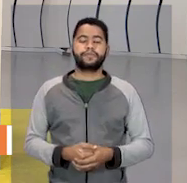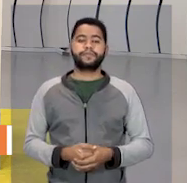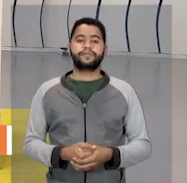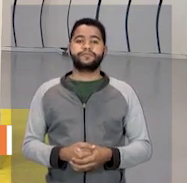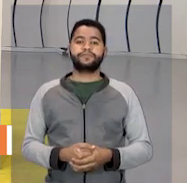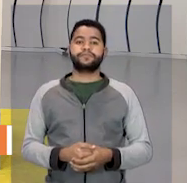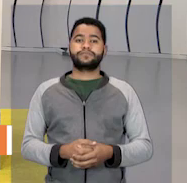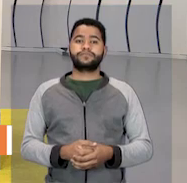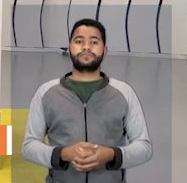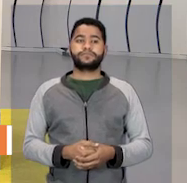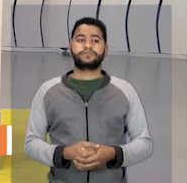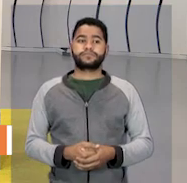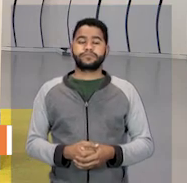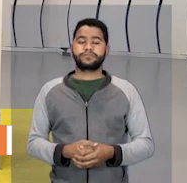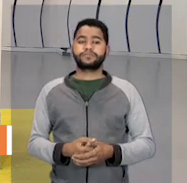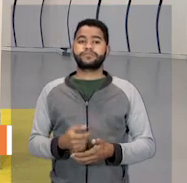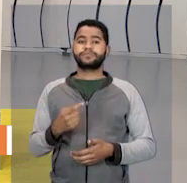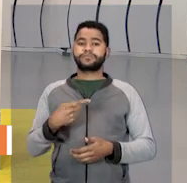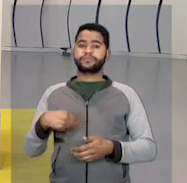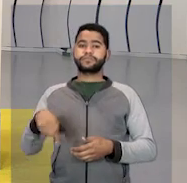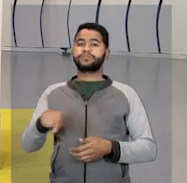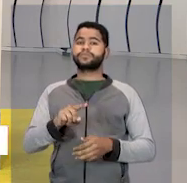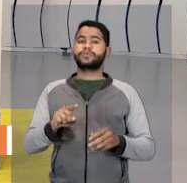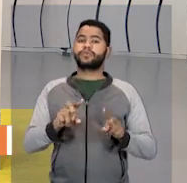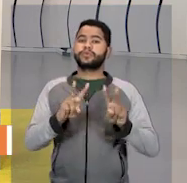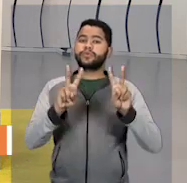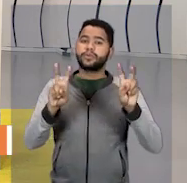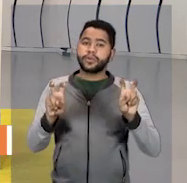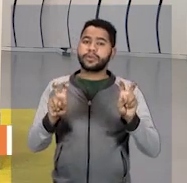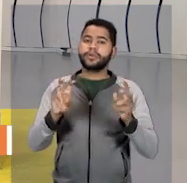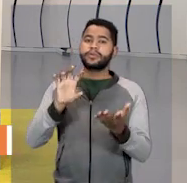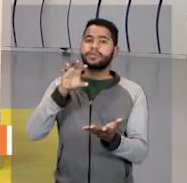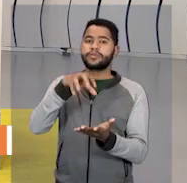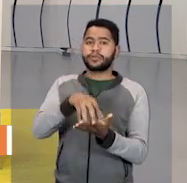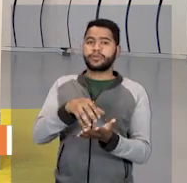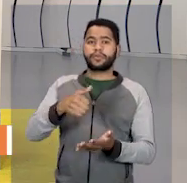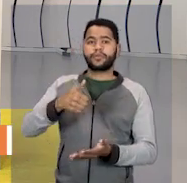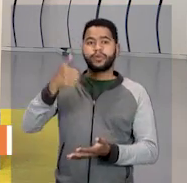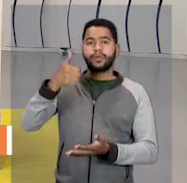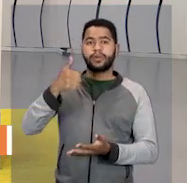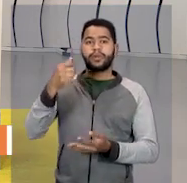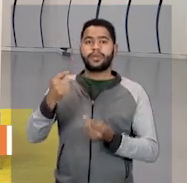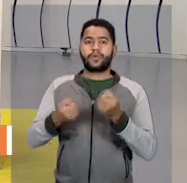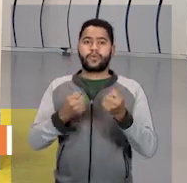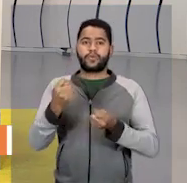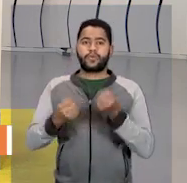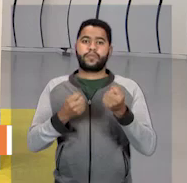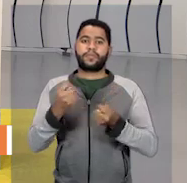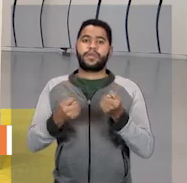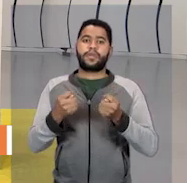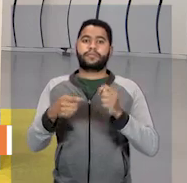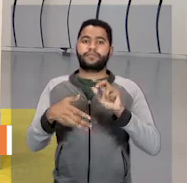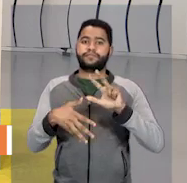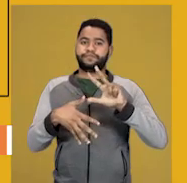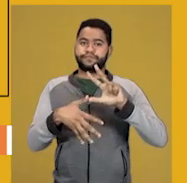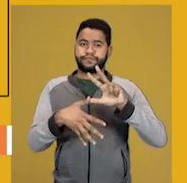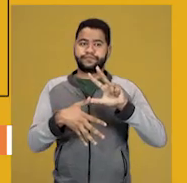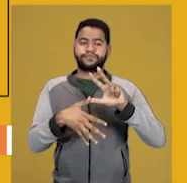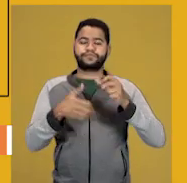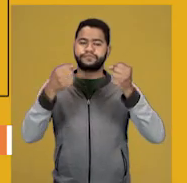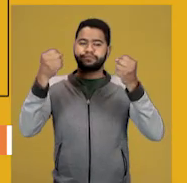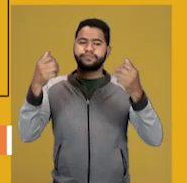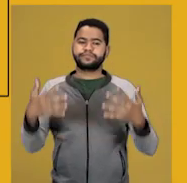vamos trabalhar, o que nós iremos trabalhar sobre esse setor primário da economia da América Latina, né? Então nós vamos falar aqui, olha